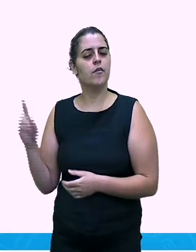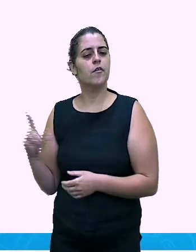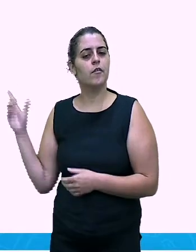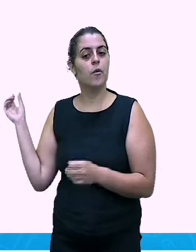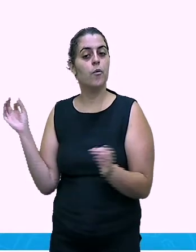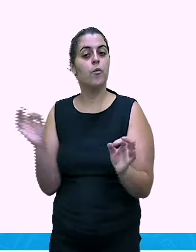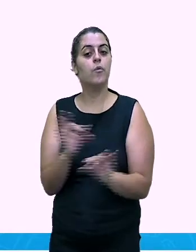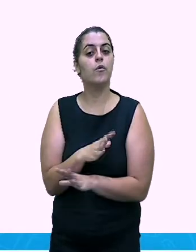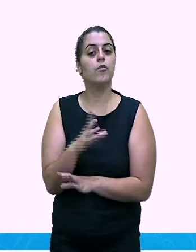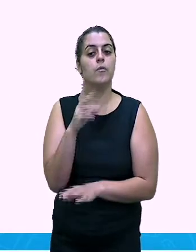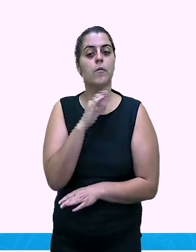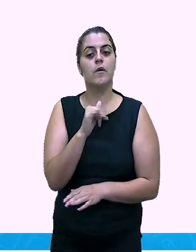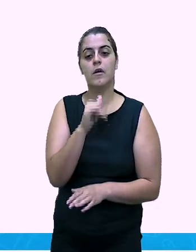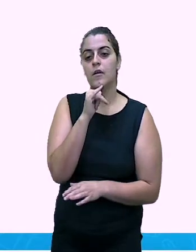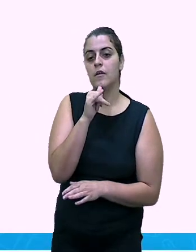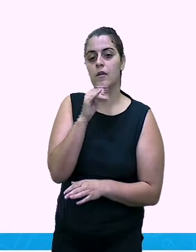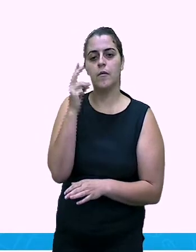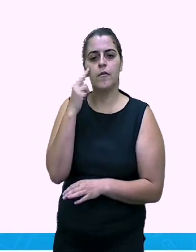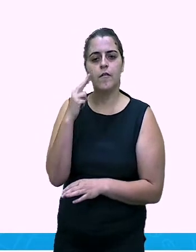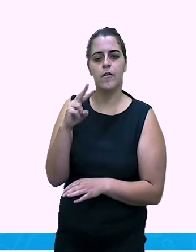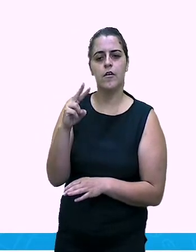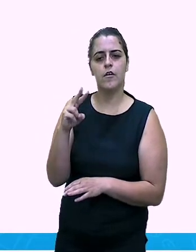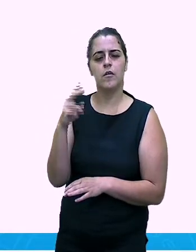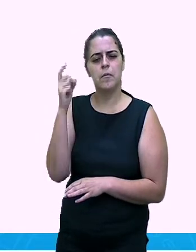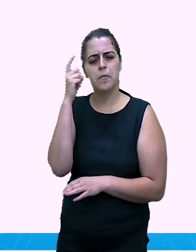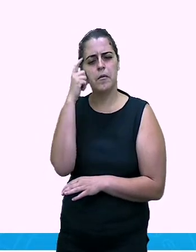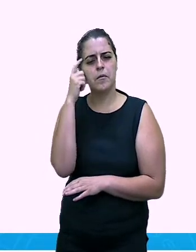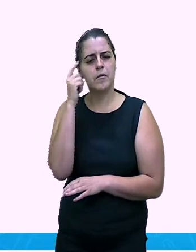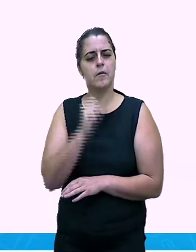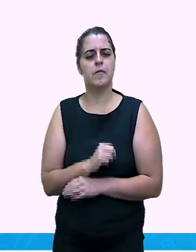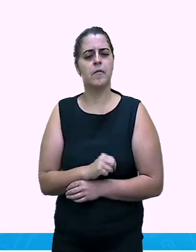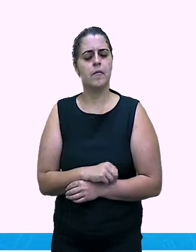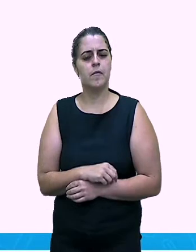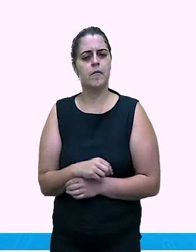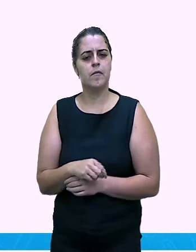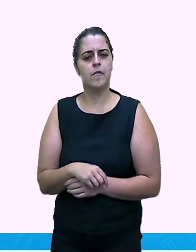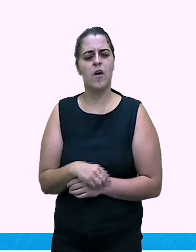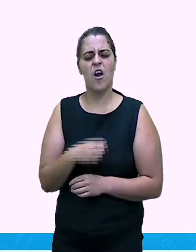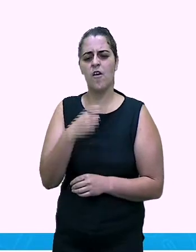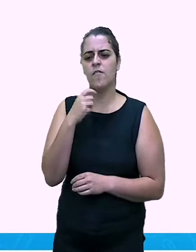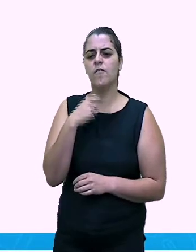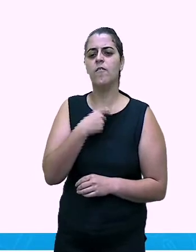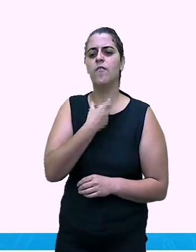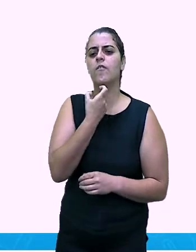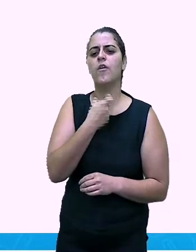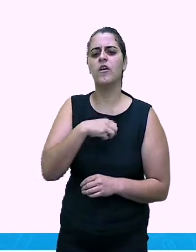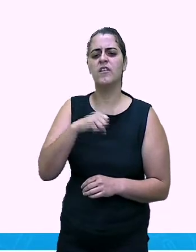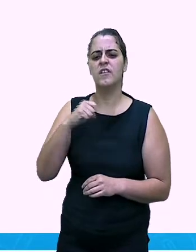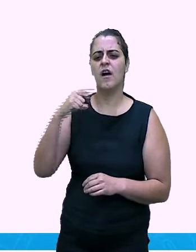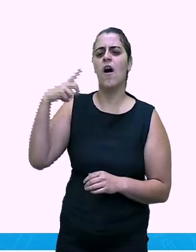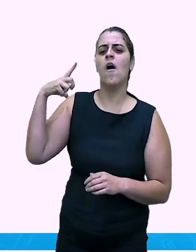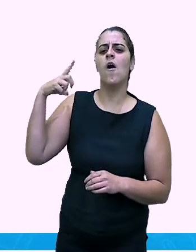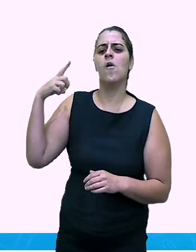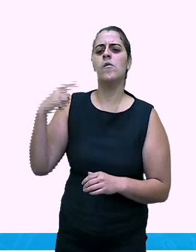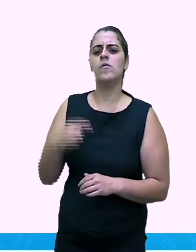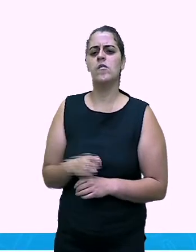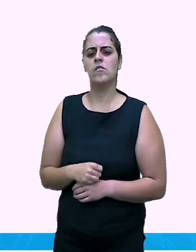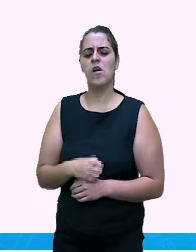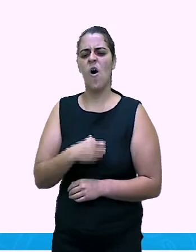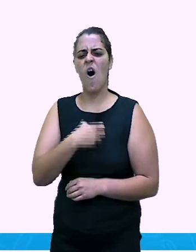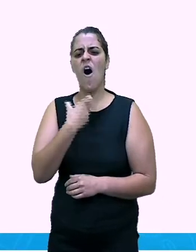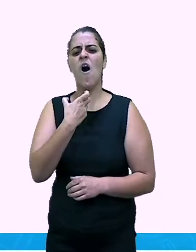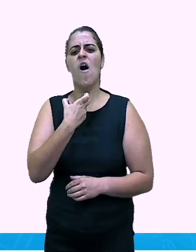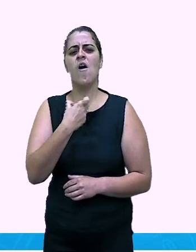último balão aqui, e eu quero que você reflita comigo, que é o balão da voz alta. O balão da voz